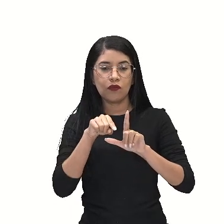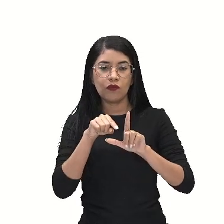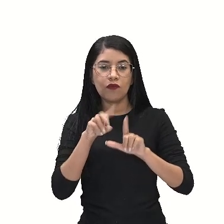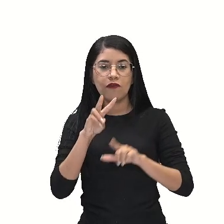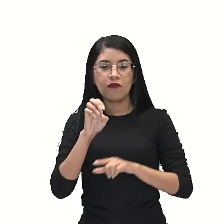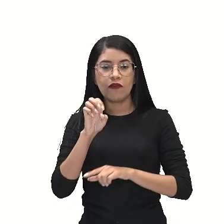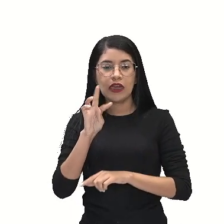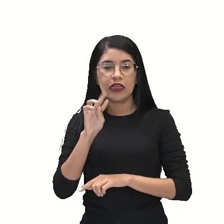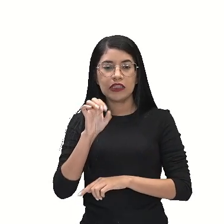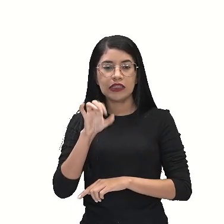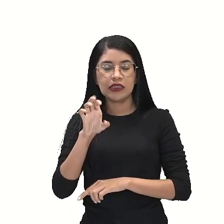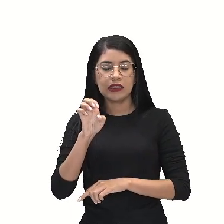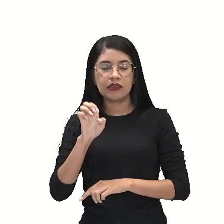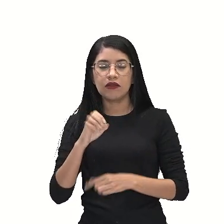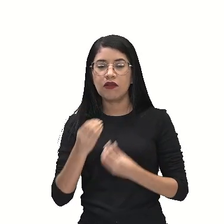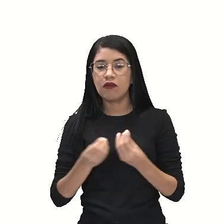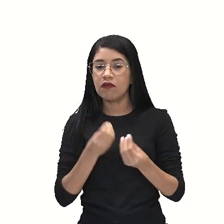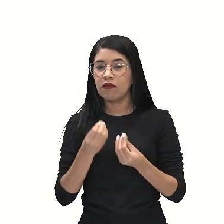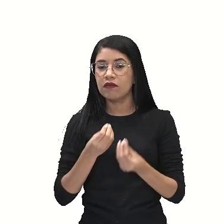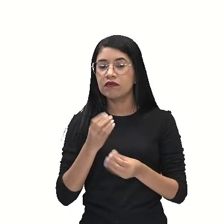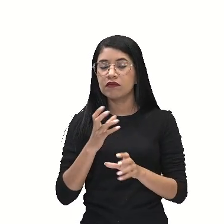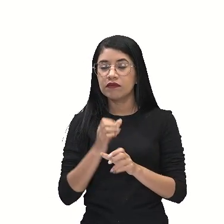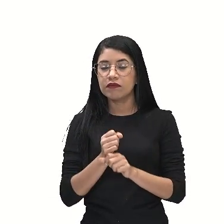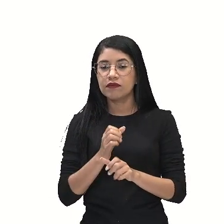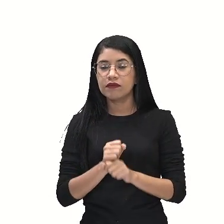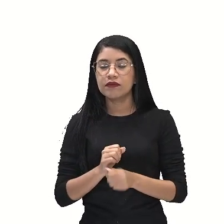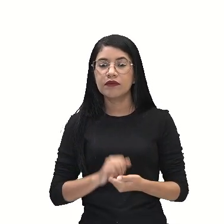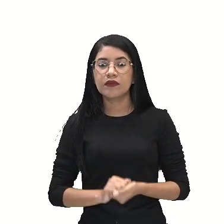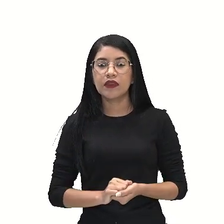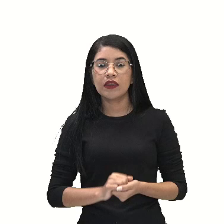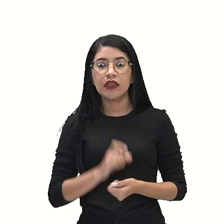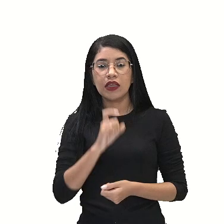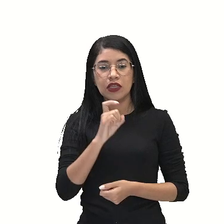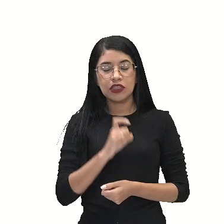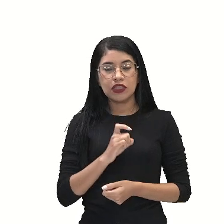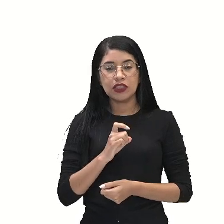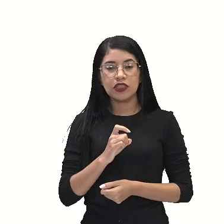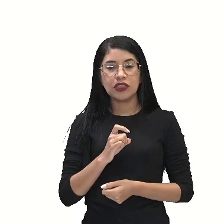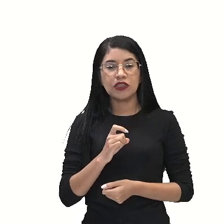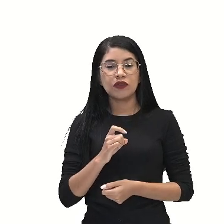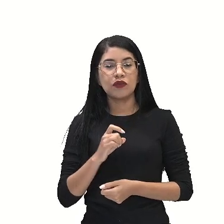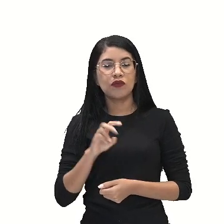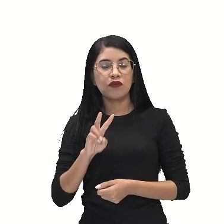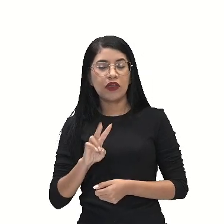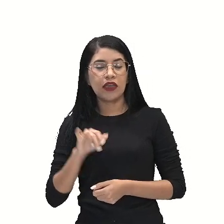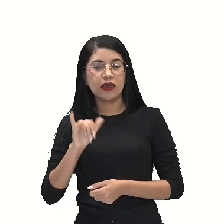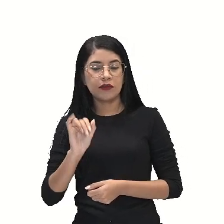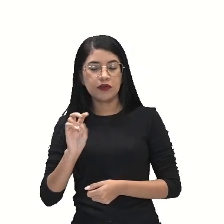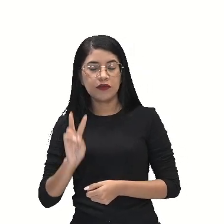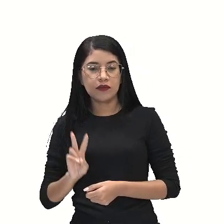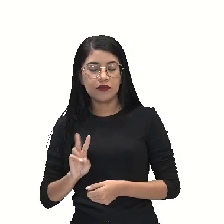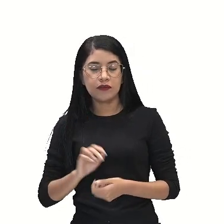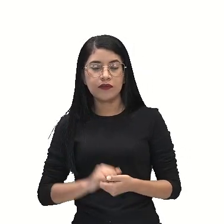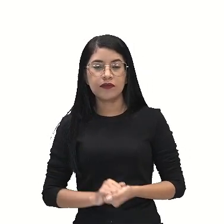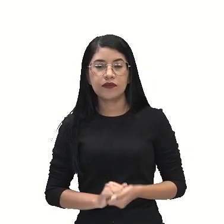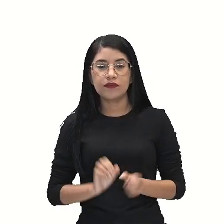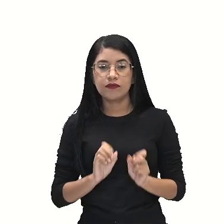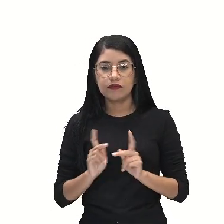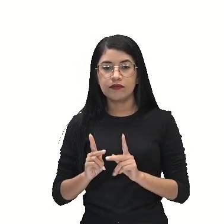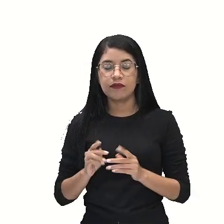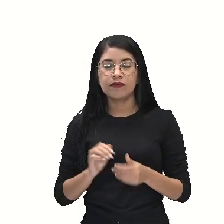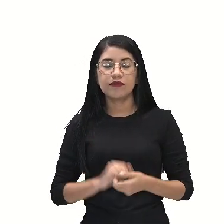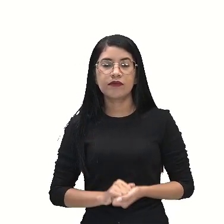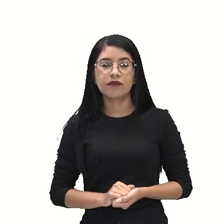vértice. Como é que eu determino o vértice? X do vértice e Y do vértice. Tudo bem?